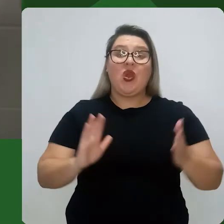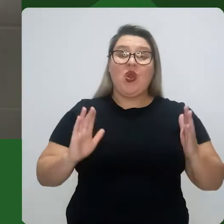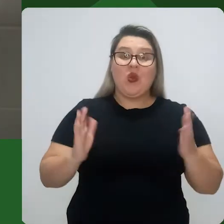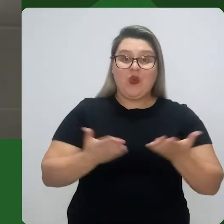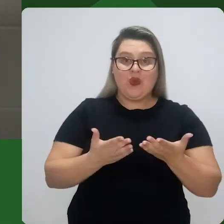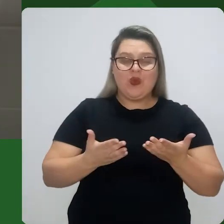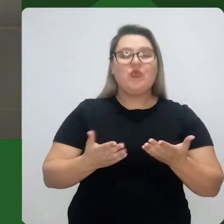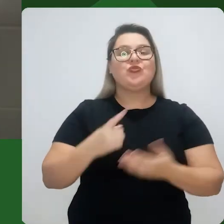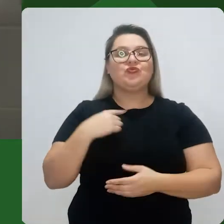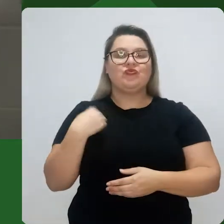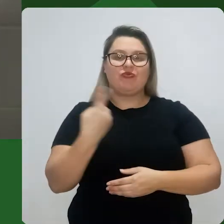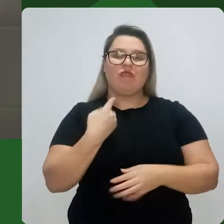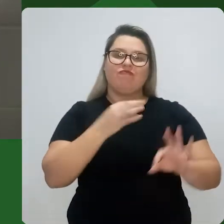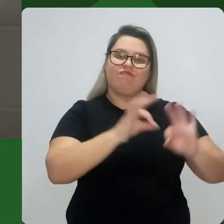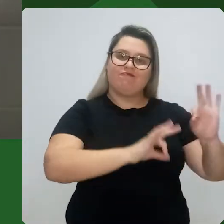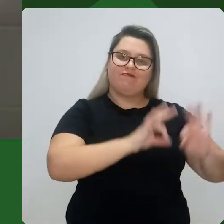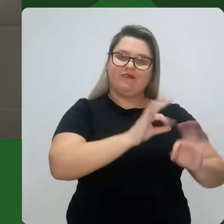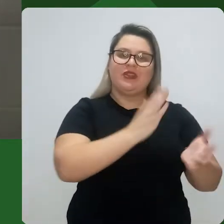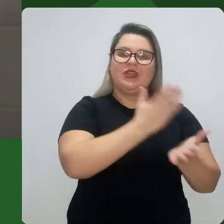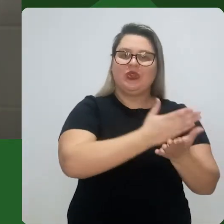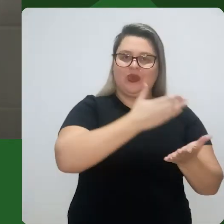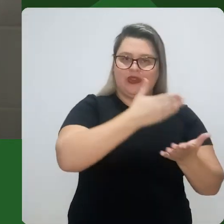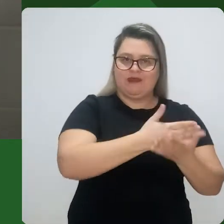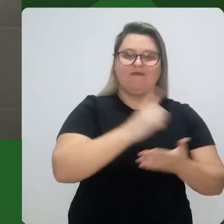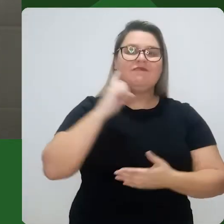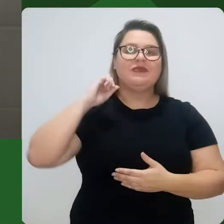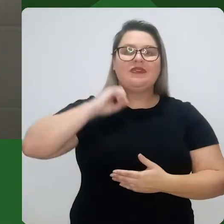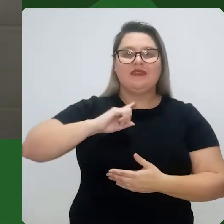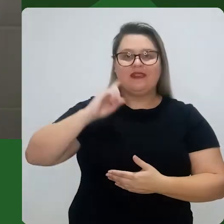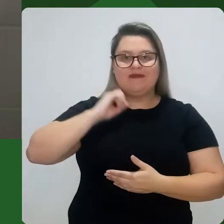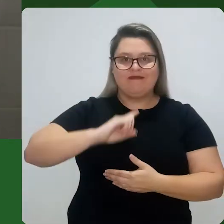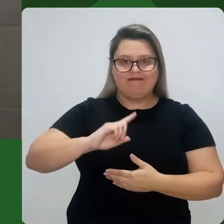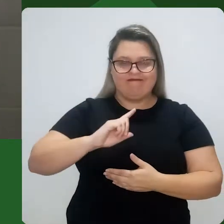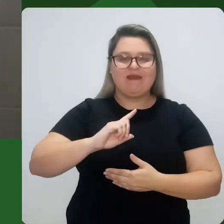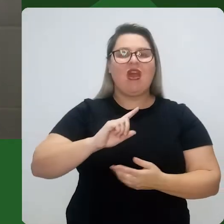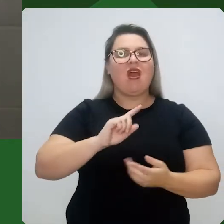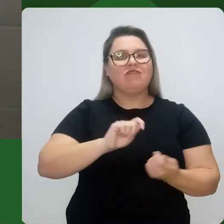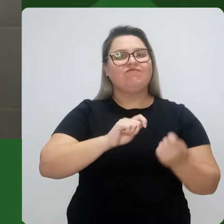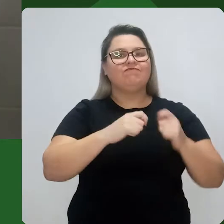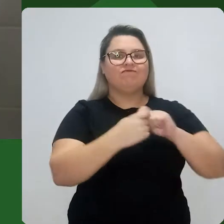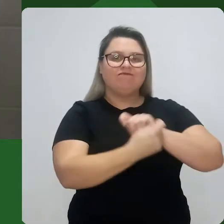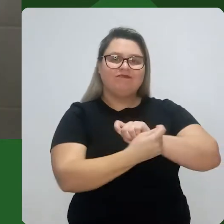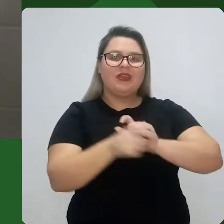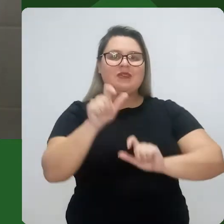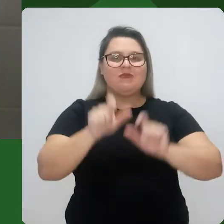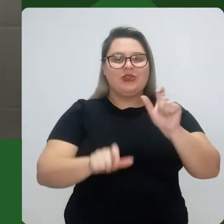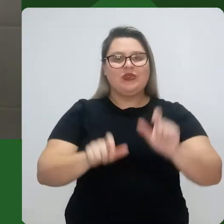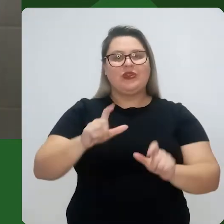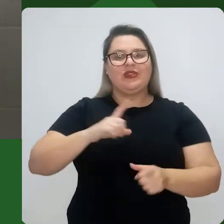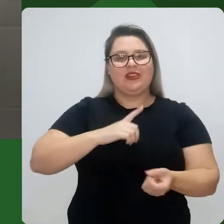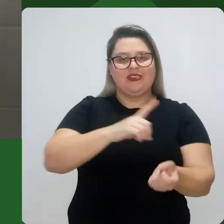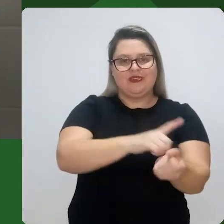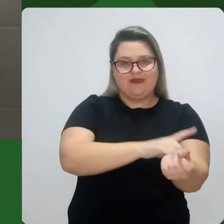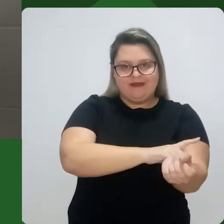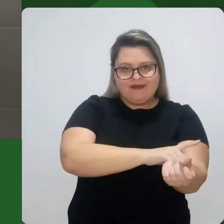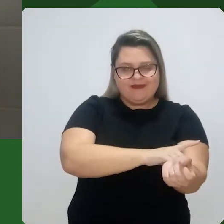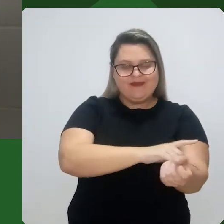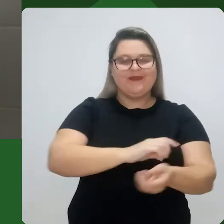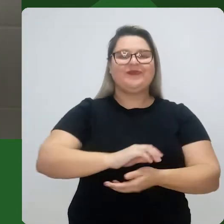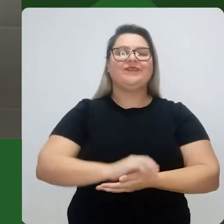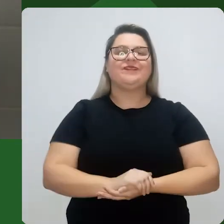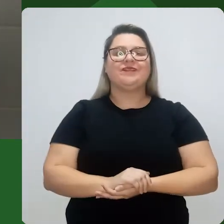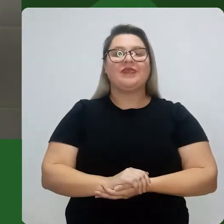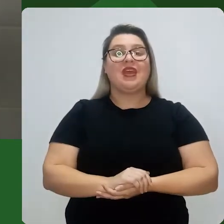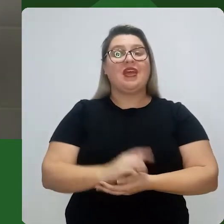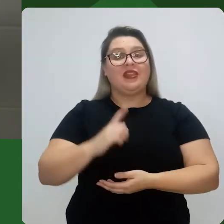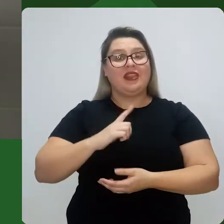Hoje vamos produzir uma torta mineira adequada às pessoas que possuem